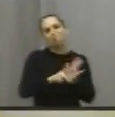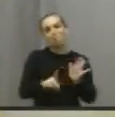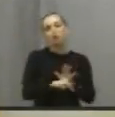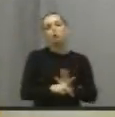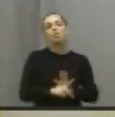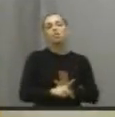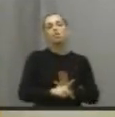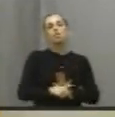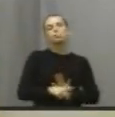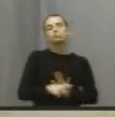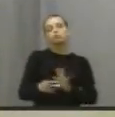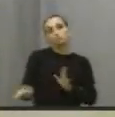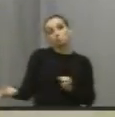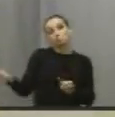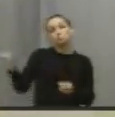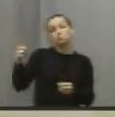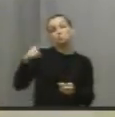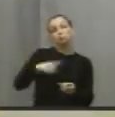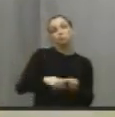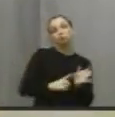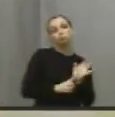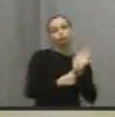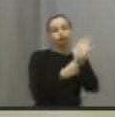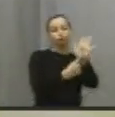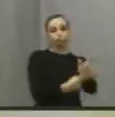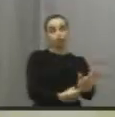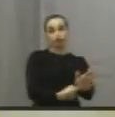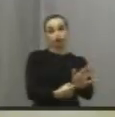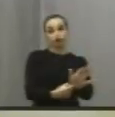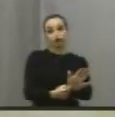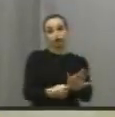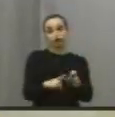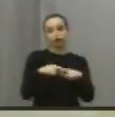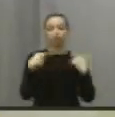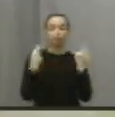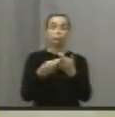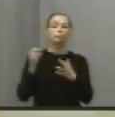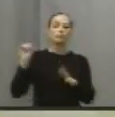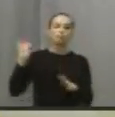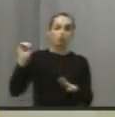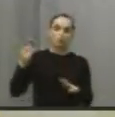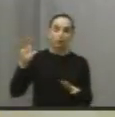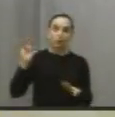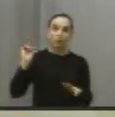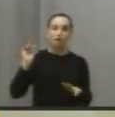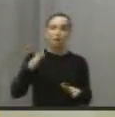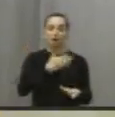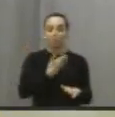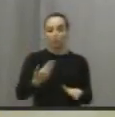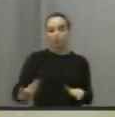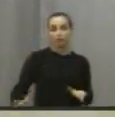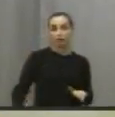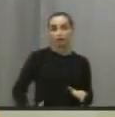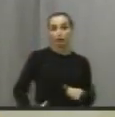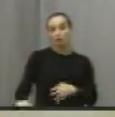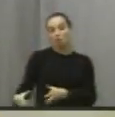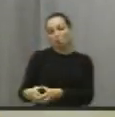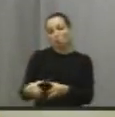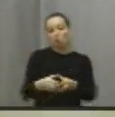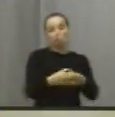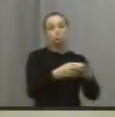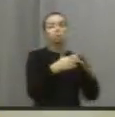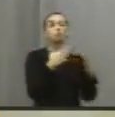que a gente voltou a apresentar na audiência pública, sobre uma comissão de estudos. Vamos envolver a Câmara Municipal no seu